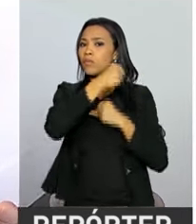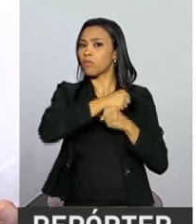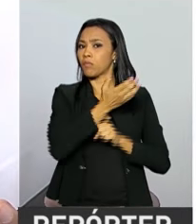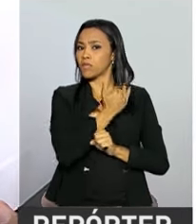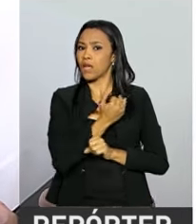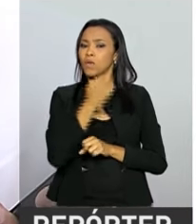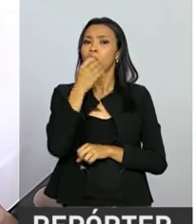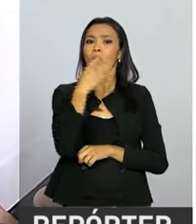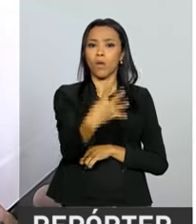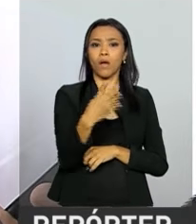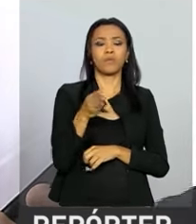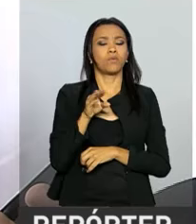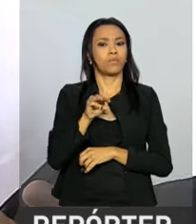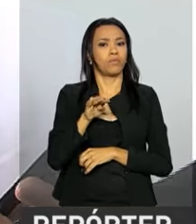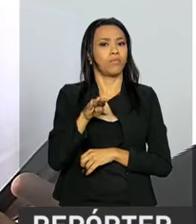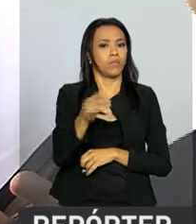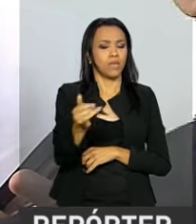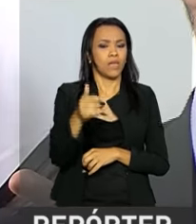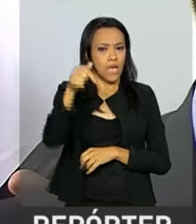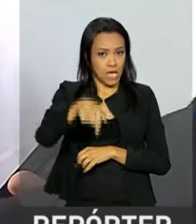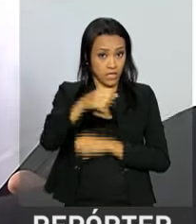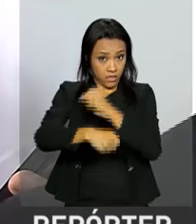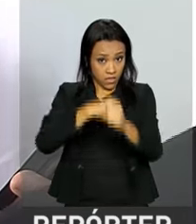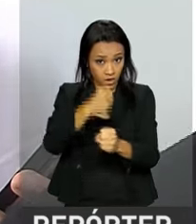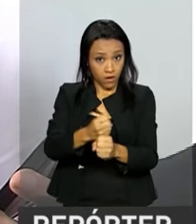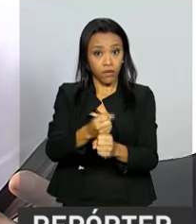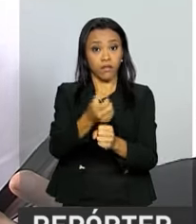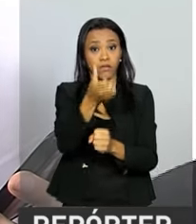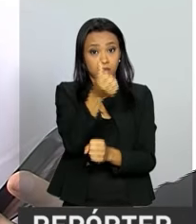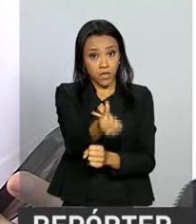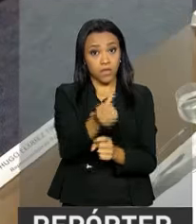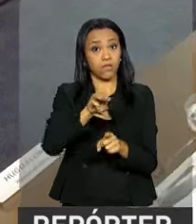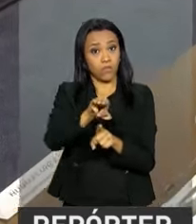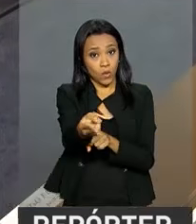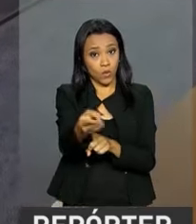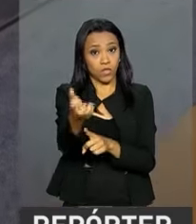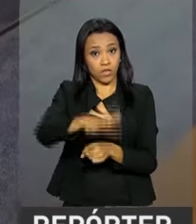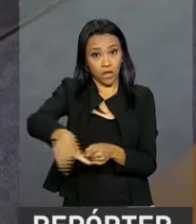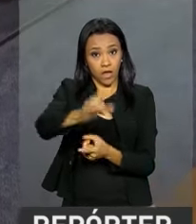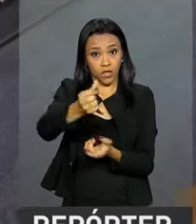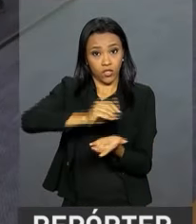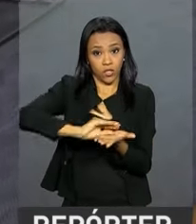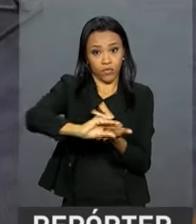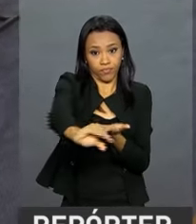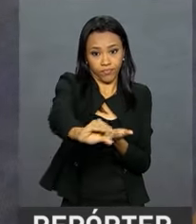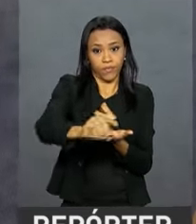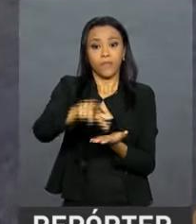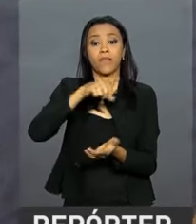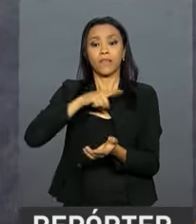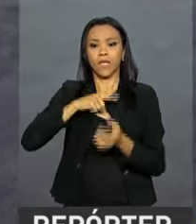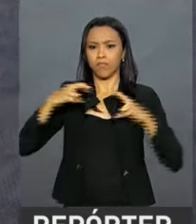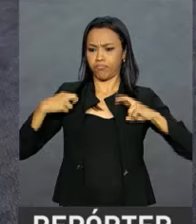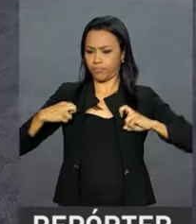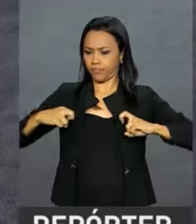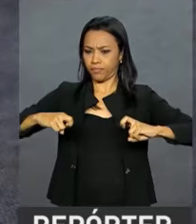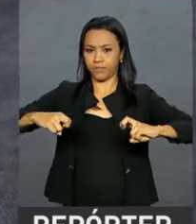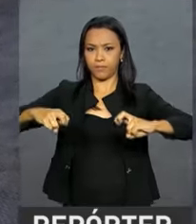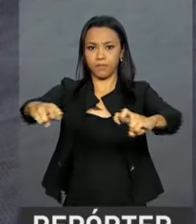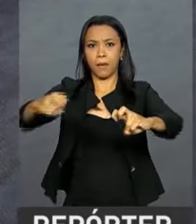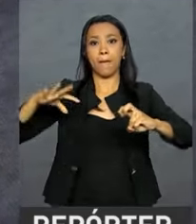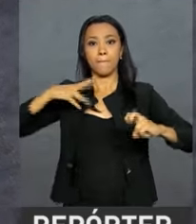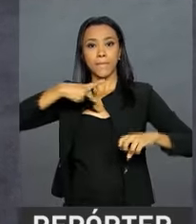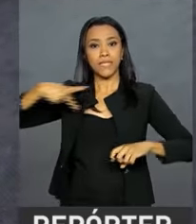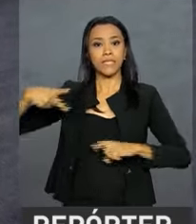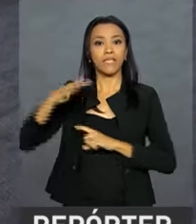4 bilhões de investimentos, esse ano teremos aproximadamente 6 bilhões de investimentos. Também fazem parte do colegiado os presidentes